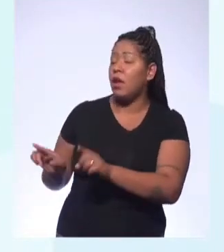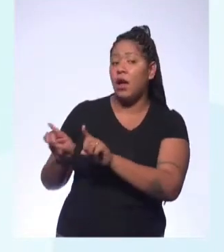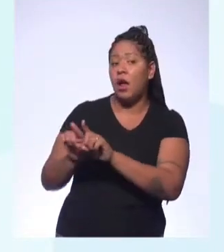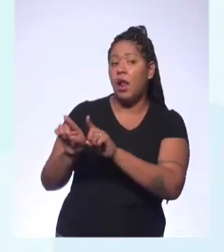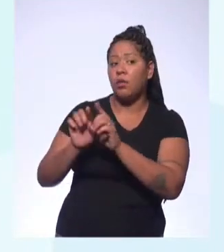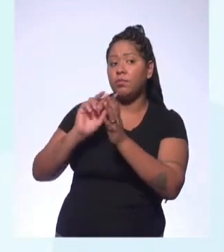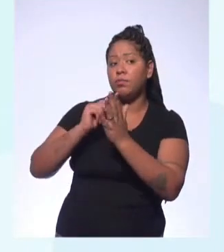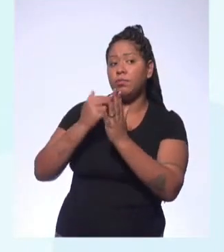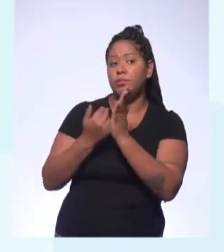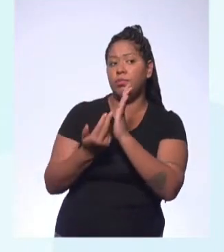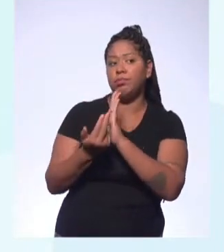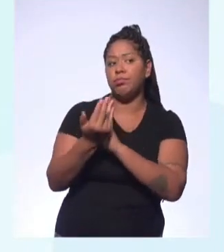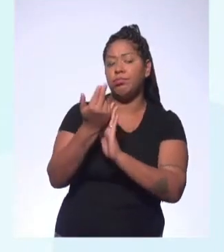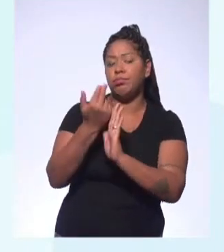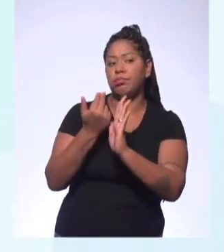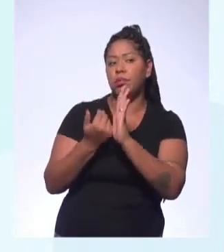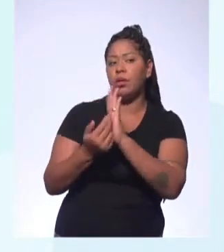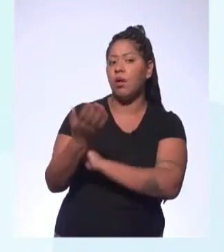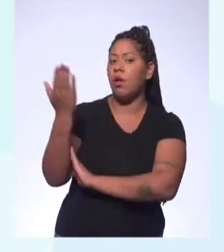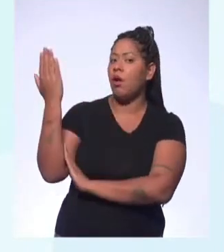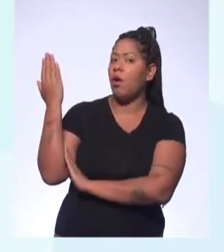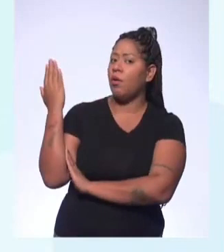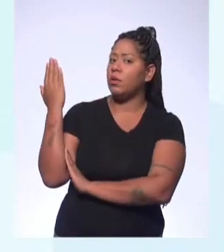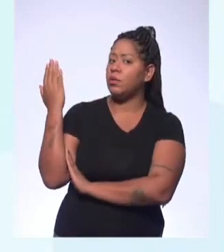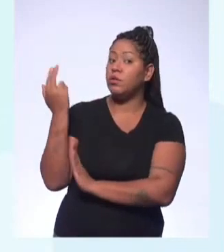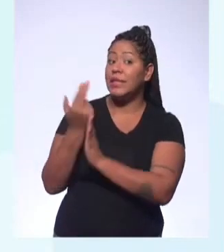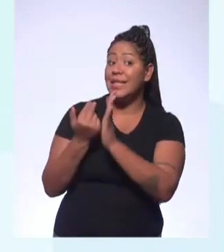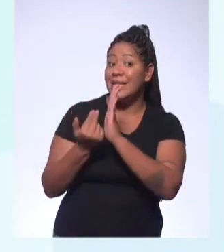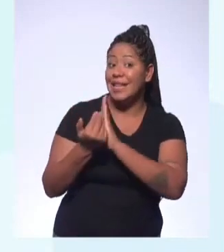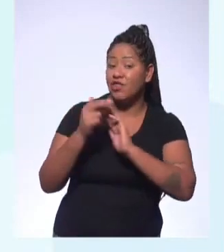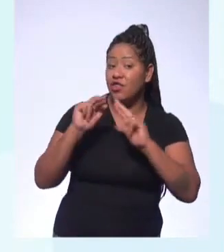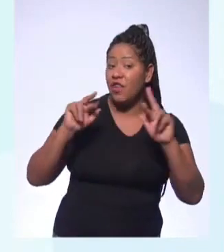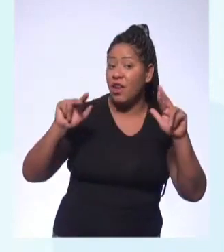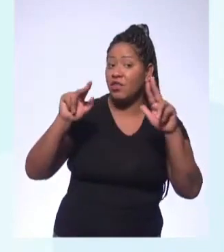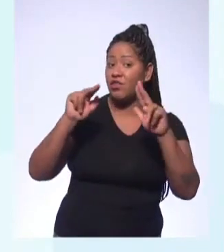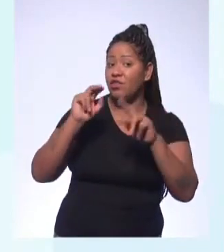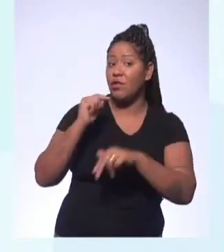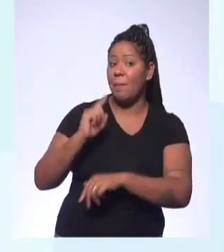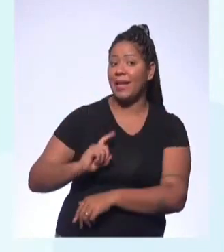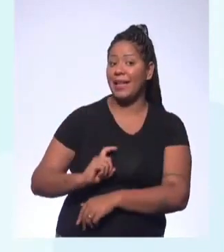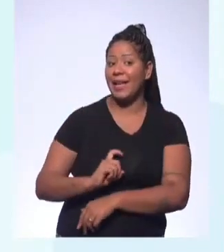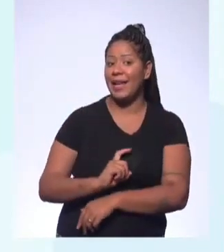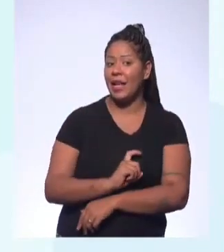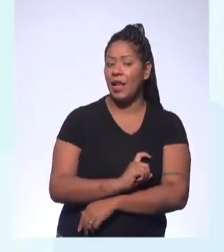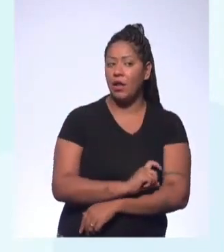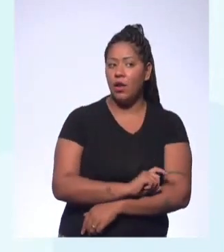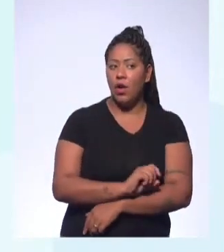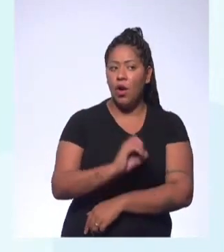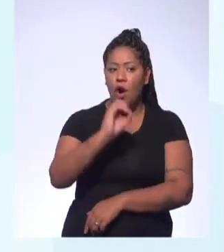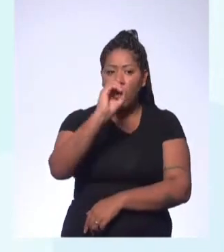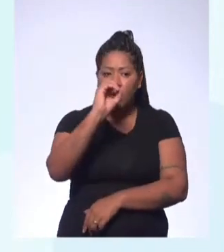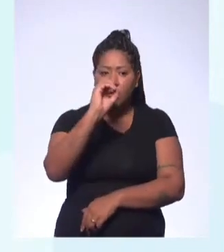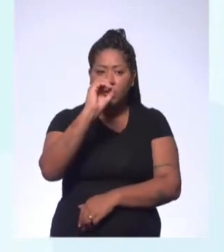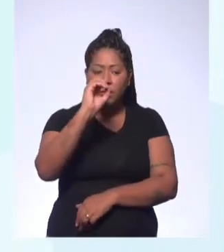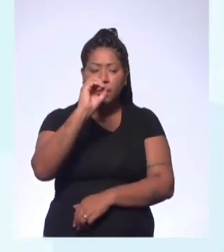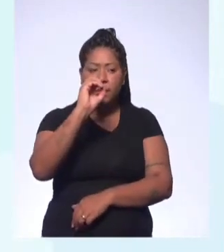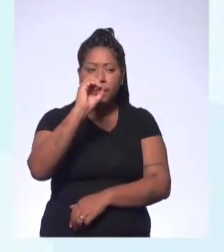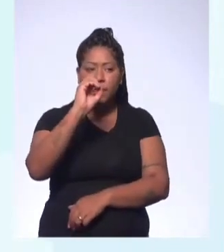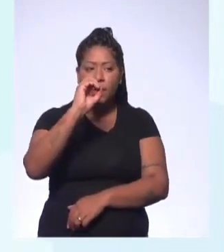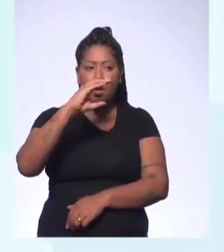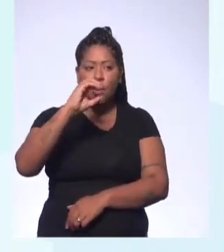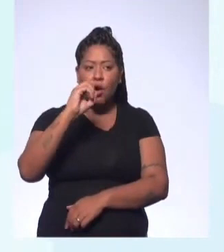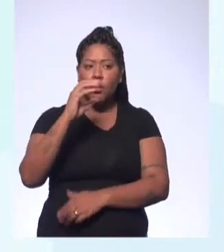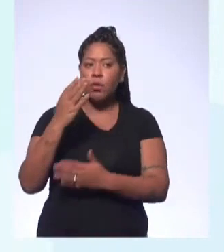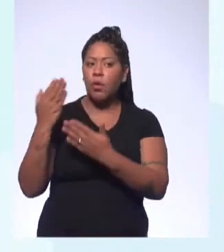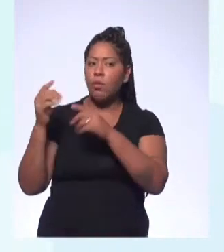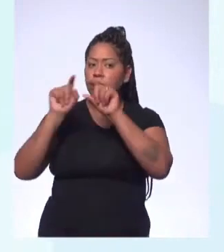bactéria, que eu já tinha esquecido, né? Então aí você vai ter, quando ela é redondinha, ela é um coco. Quando ela é